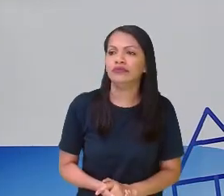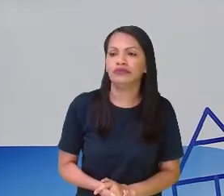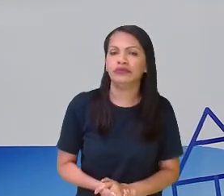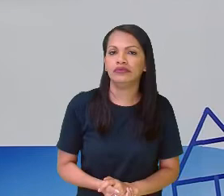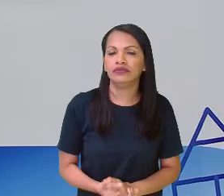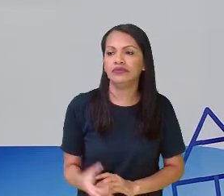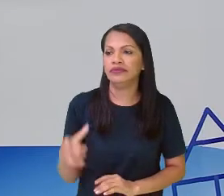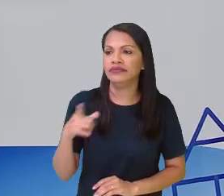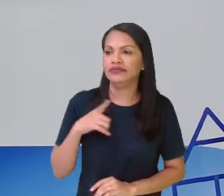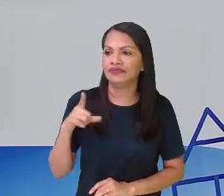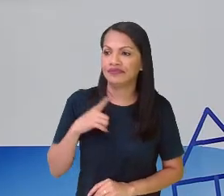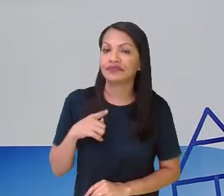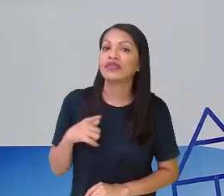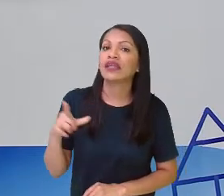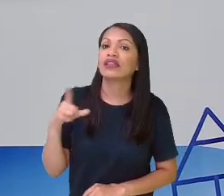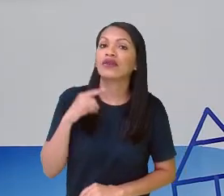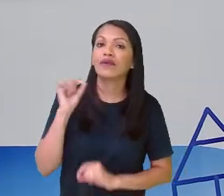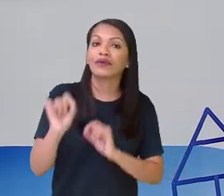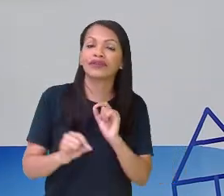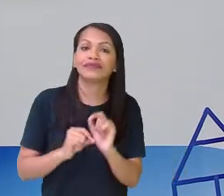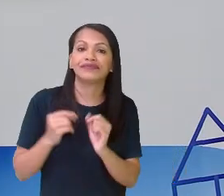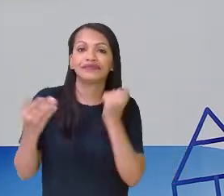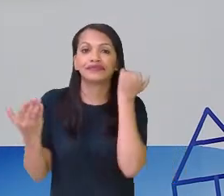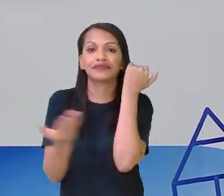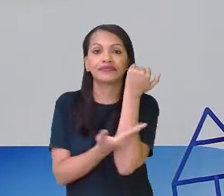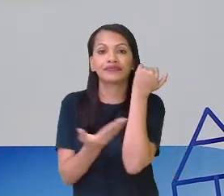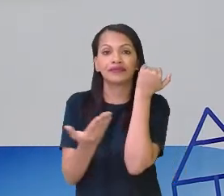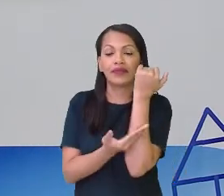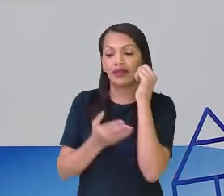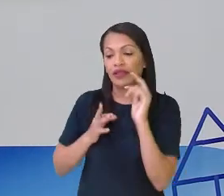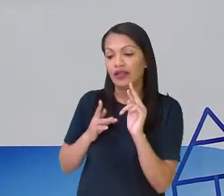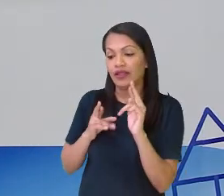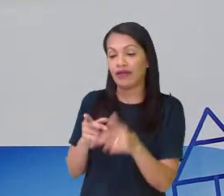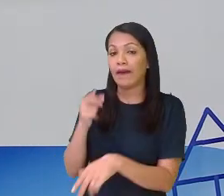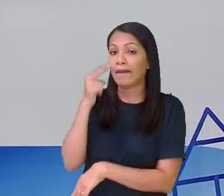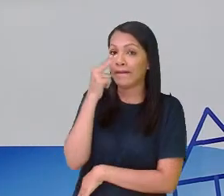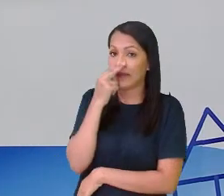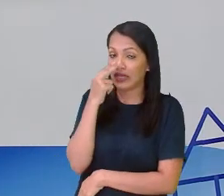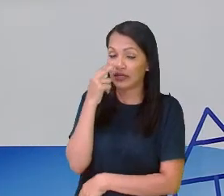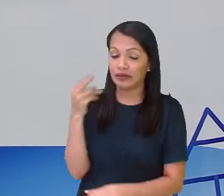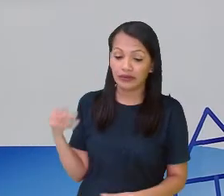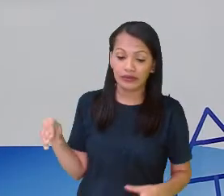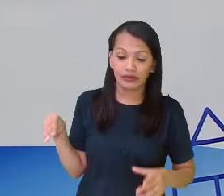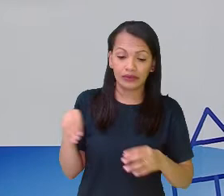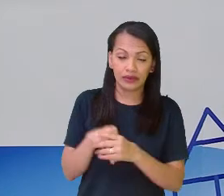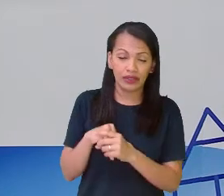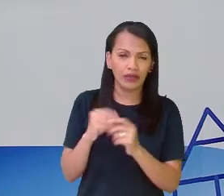Tenho garrafas diferentes com a mesma capacidade.